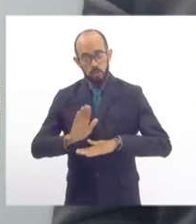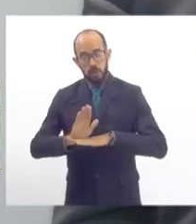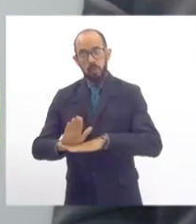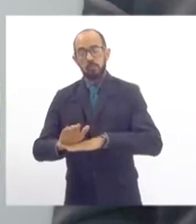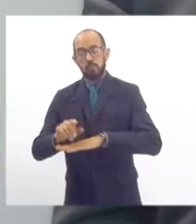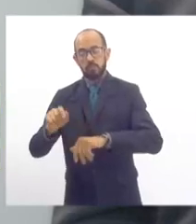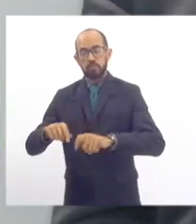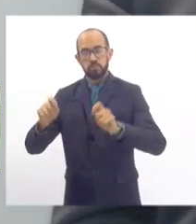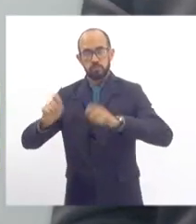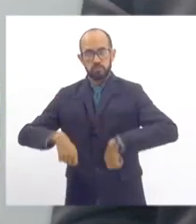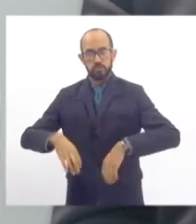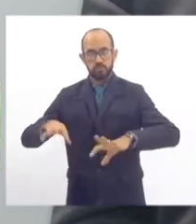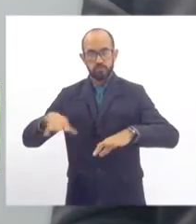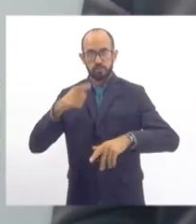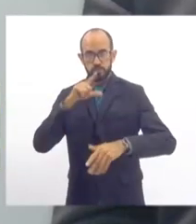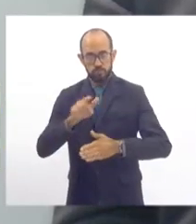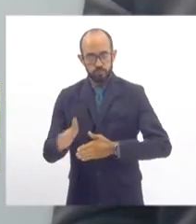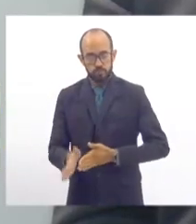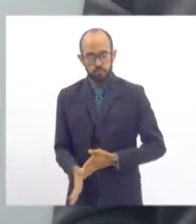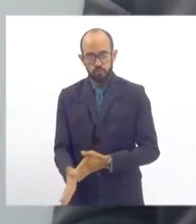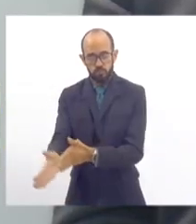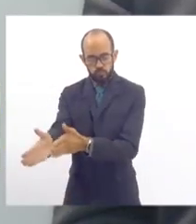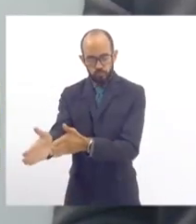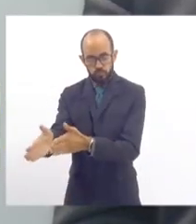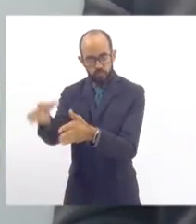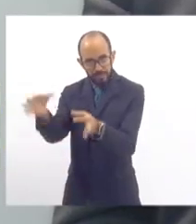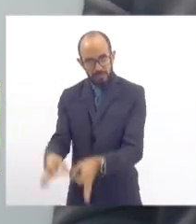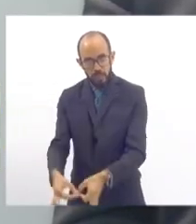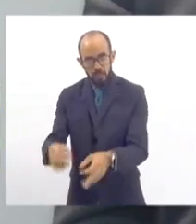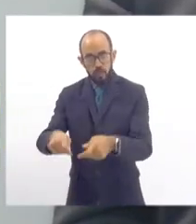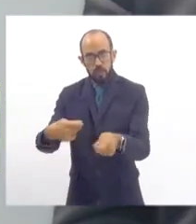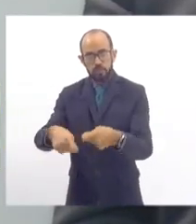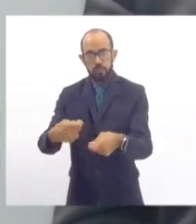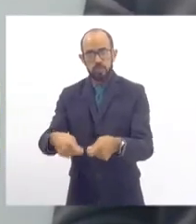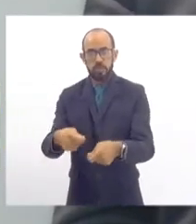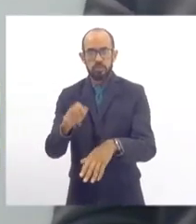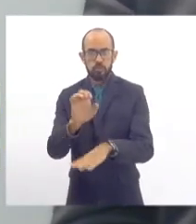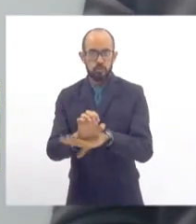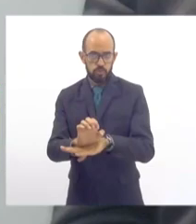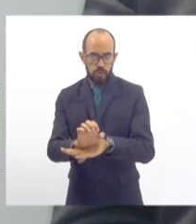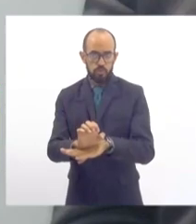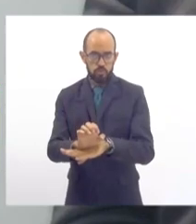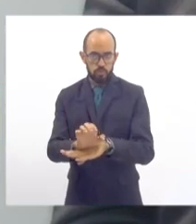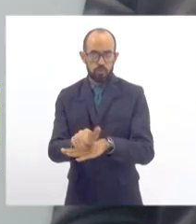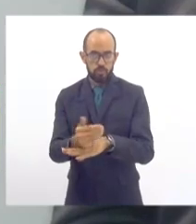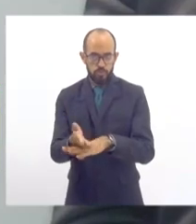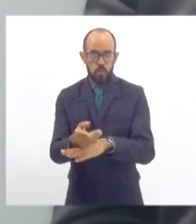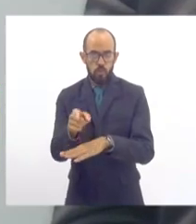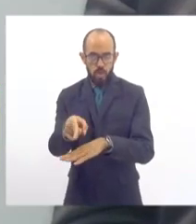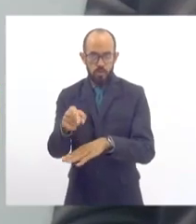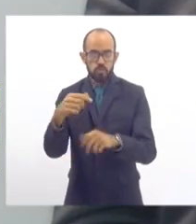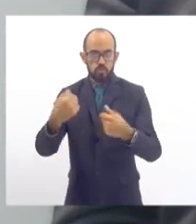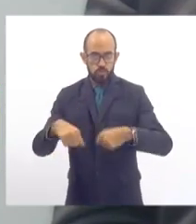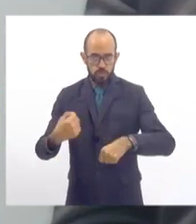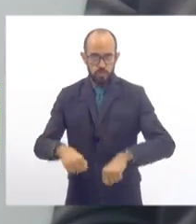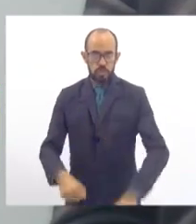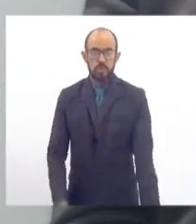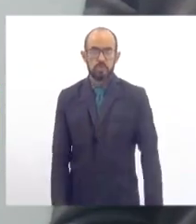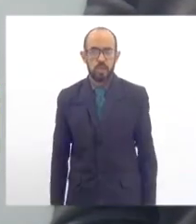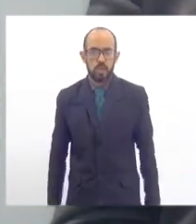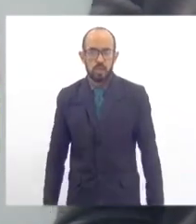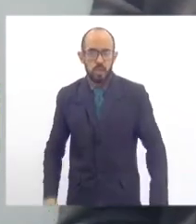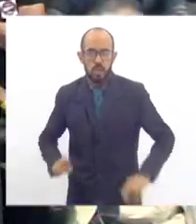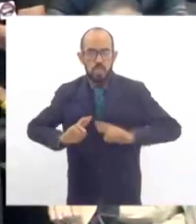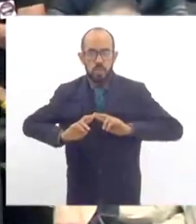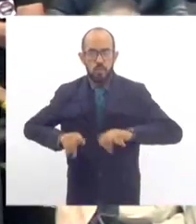a colocar no rumo exatamente a administração do Estado. Então, isso é mais do que necessário. Não é só